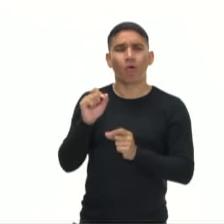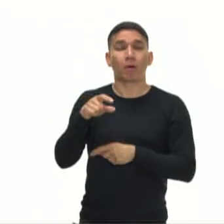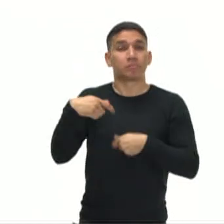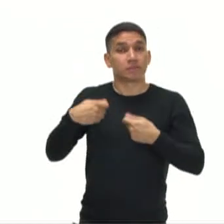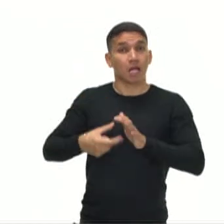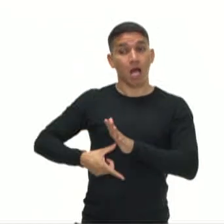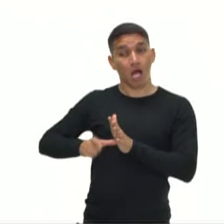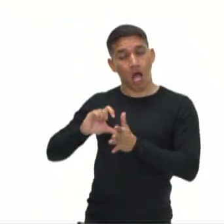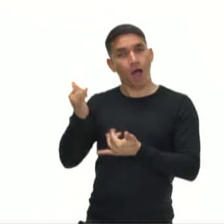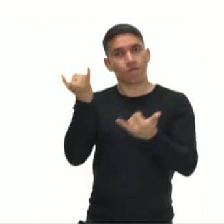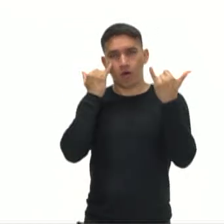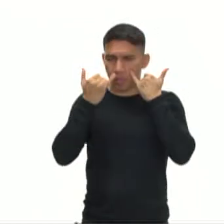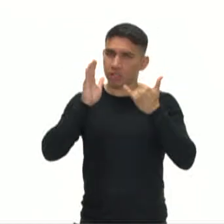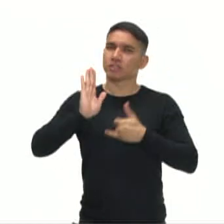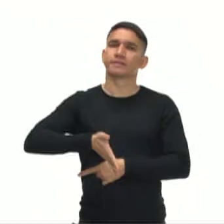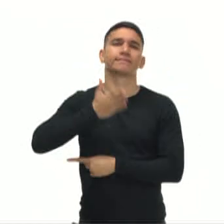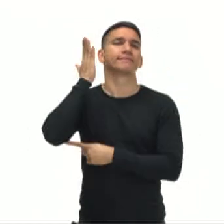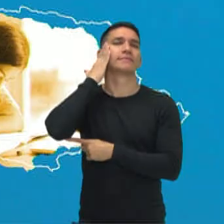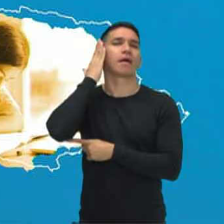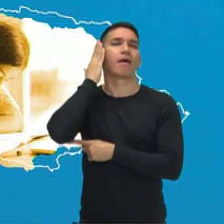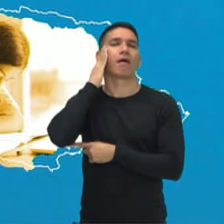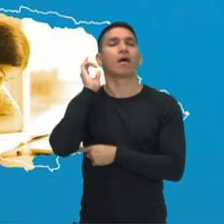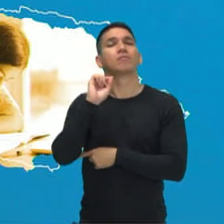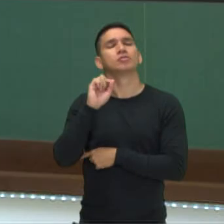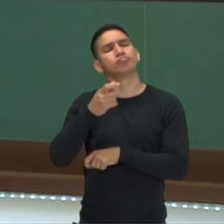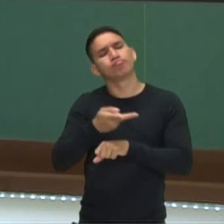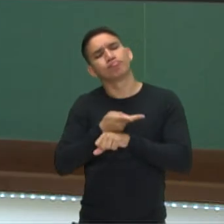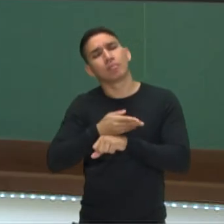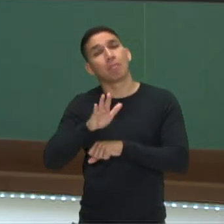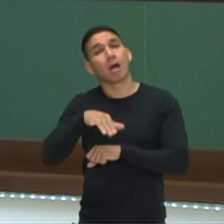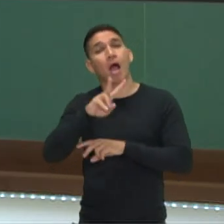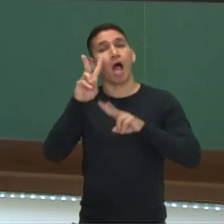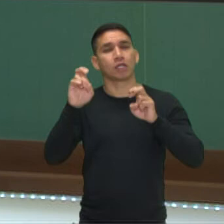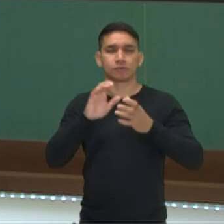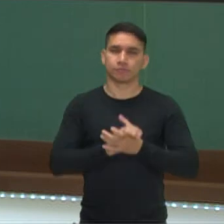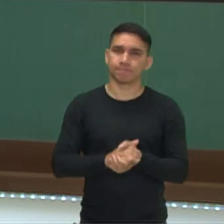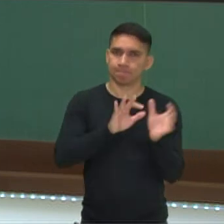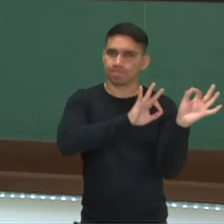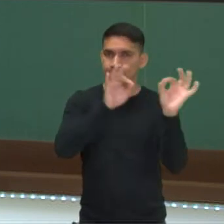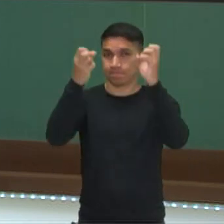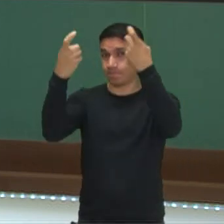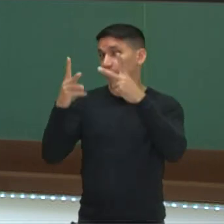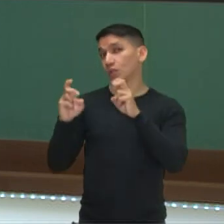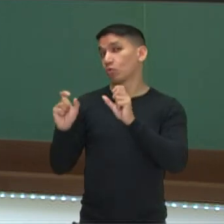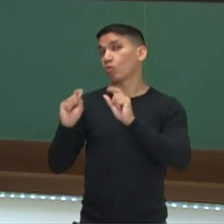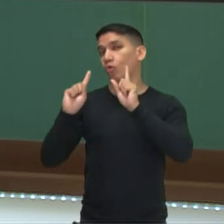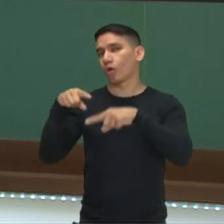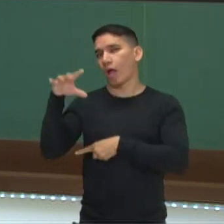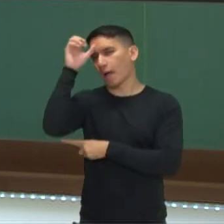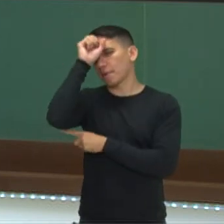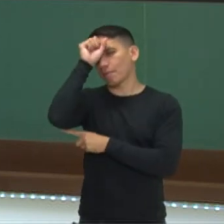bem informados e buscar mais sobre o assunto. Neste vídeo, nós